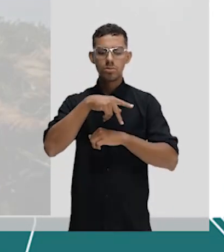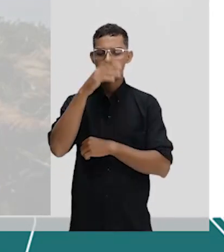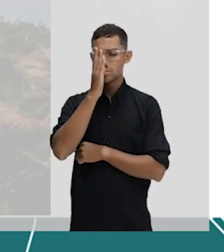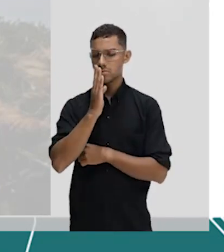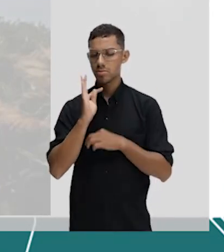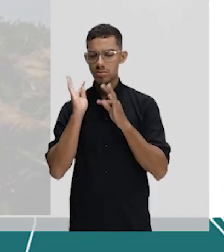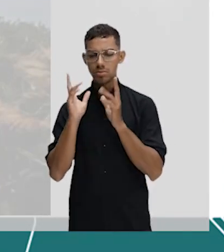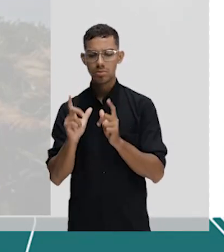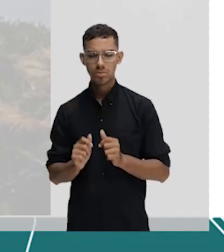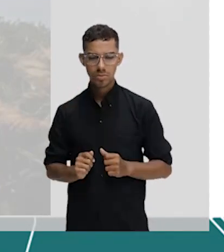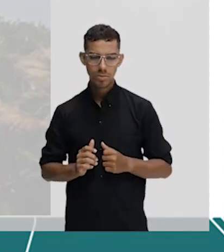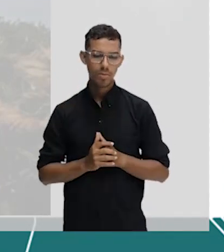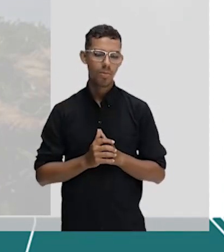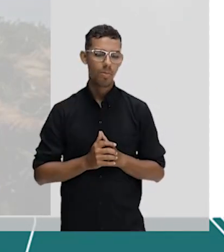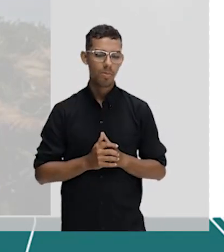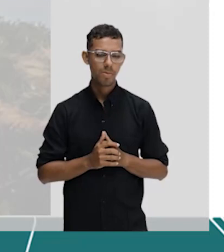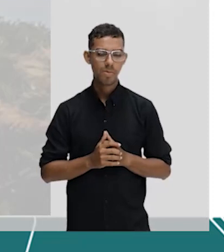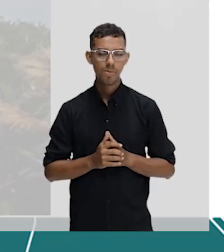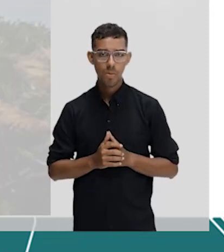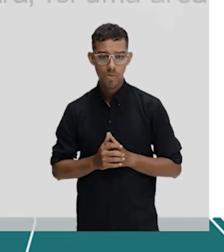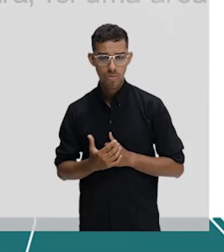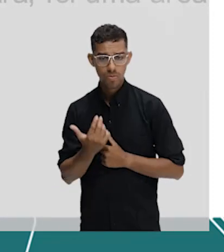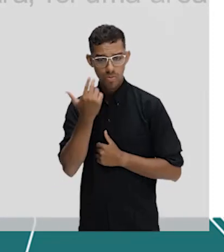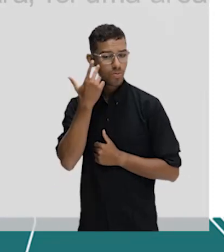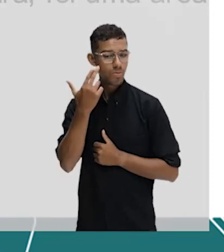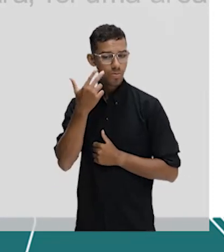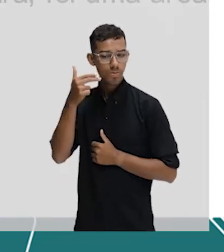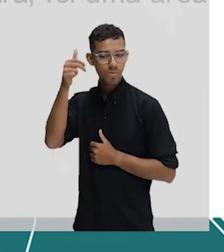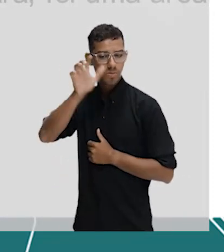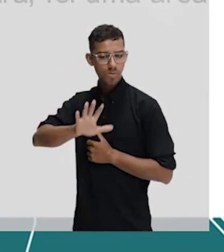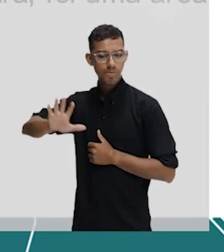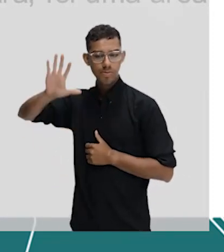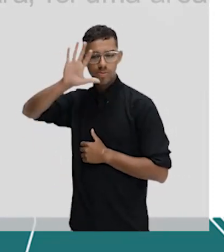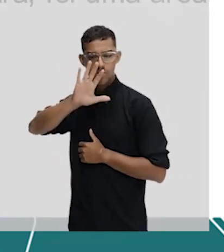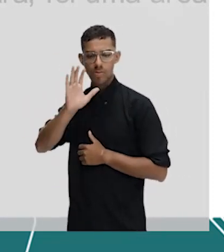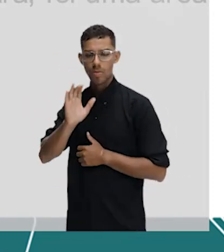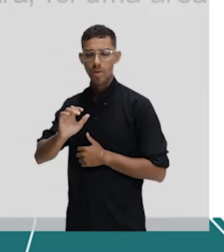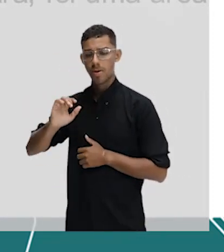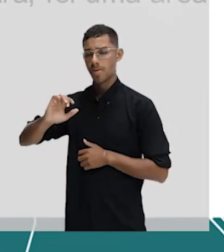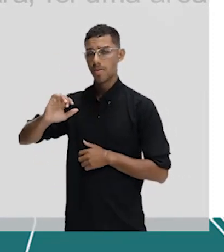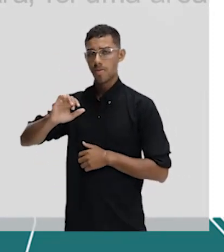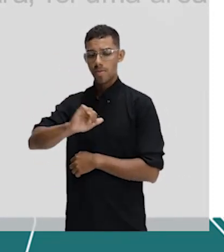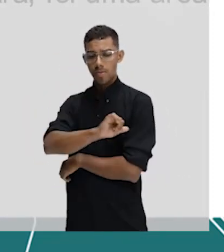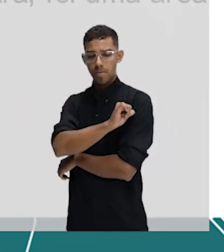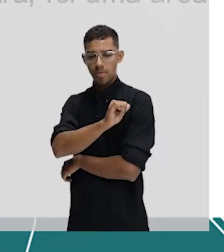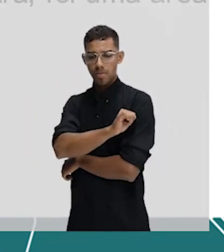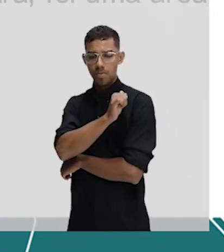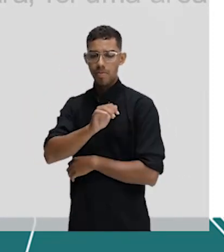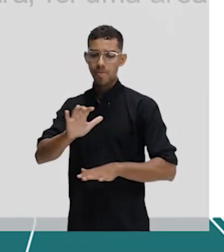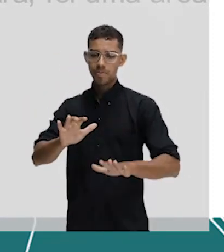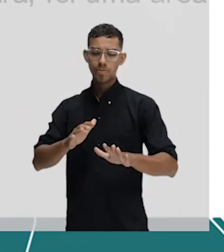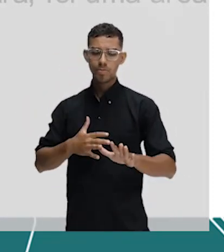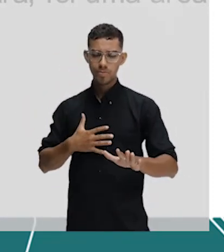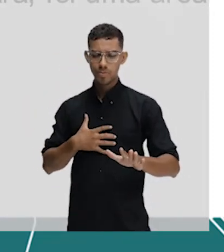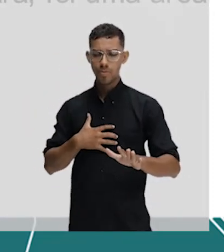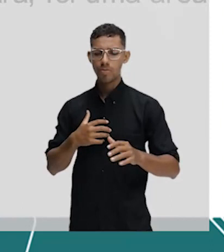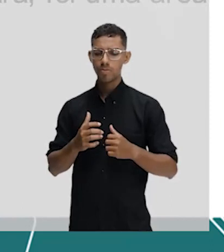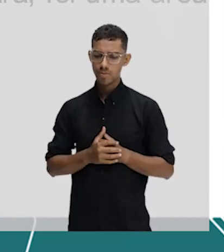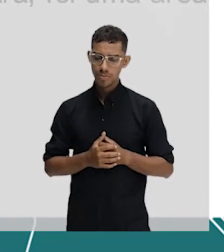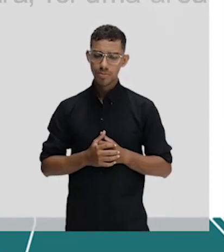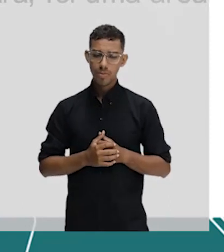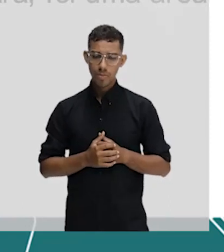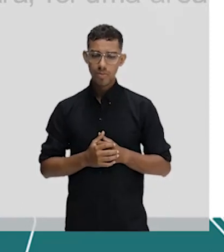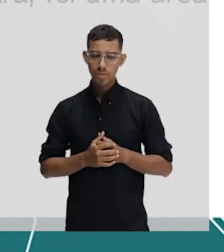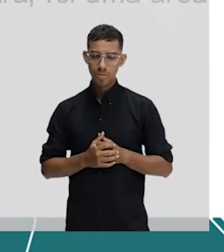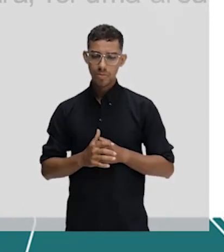rodar, você vai encontrar. Museu Histórico Nacional. Esse aqui é um capítulo à parte que me dói o coração em particular. Por quê?